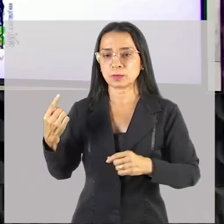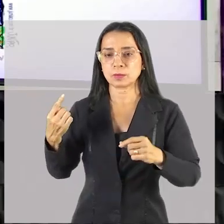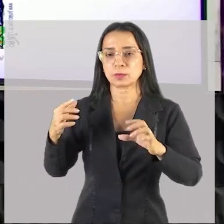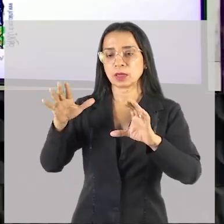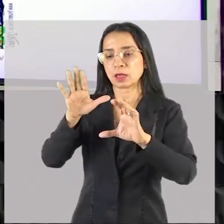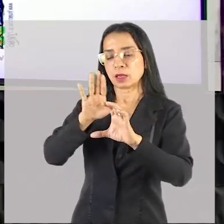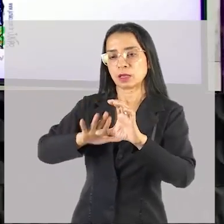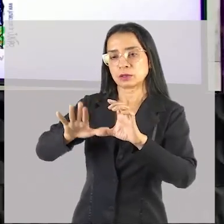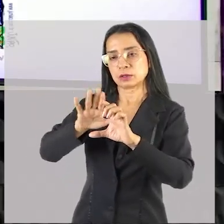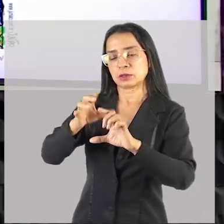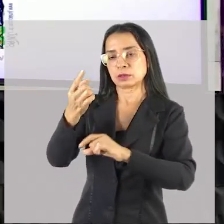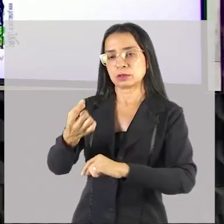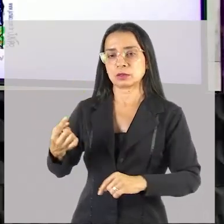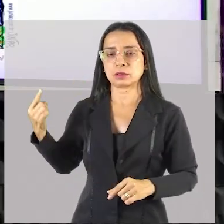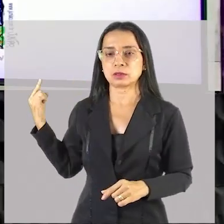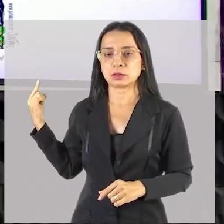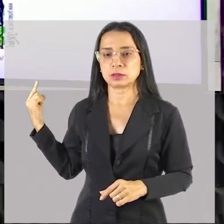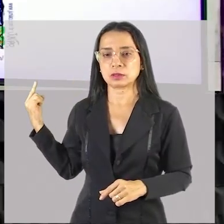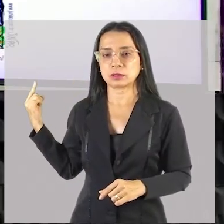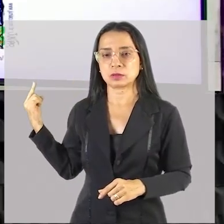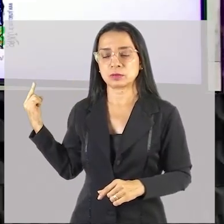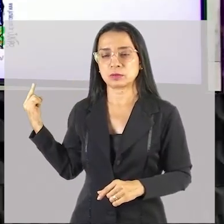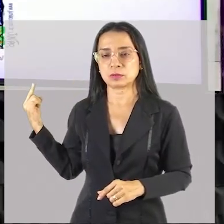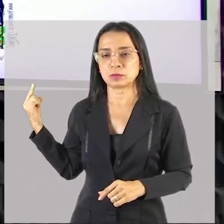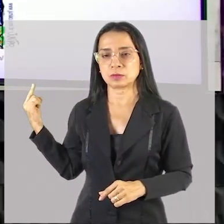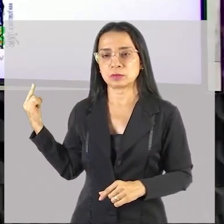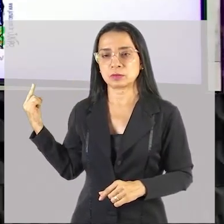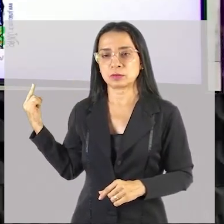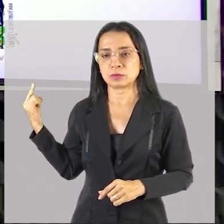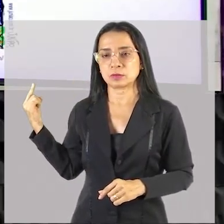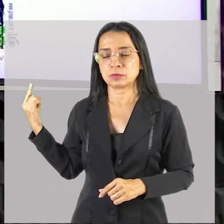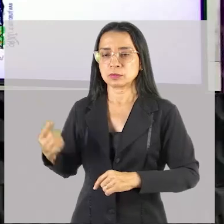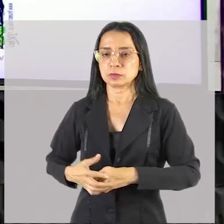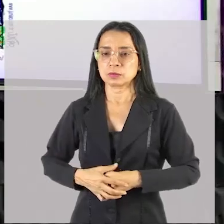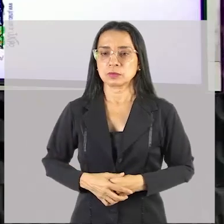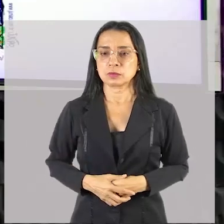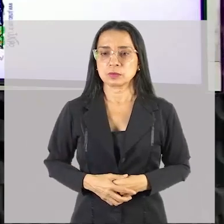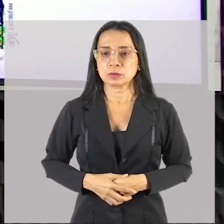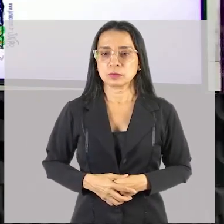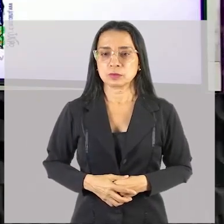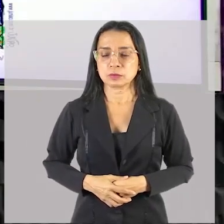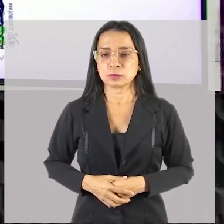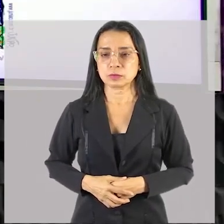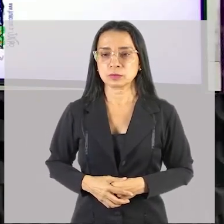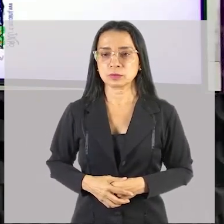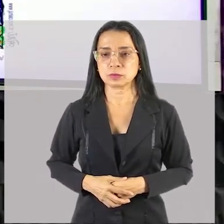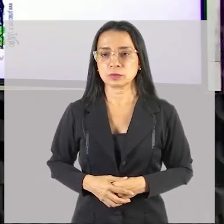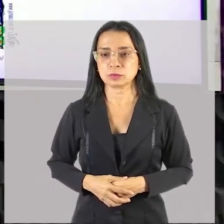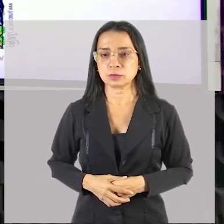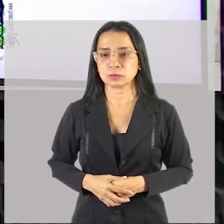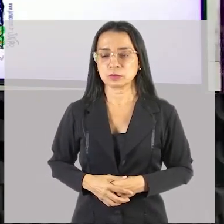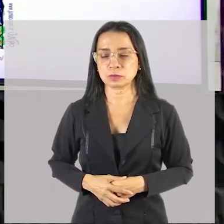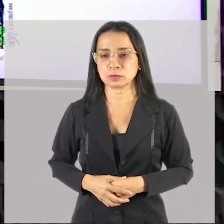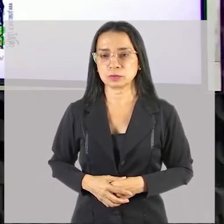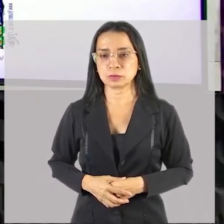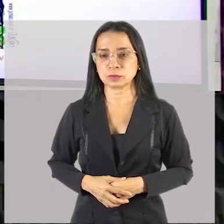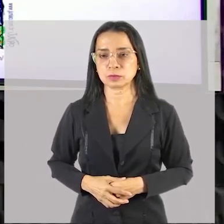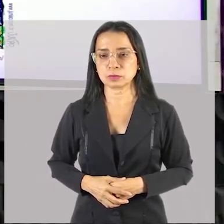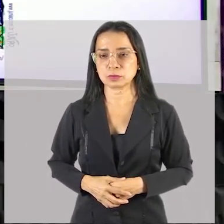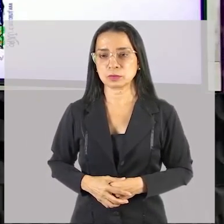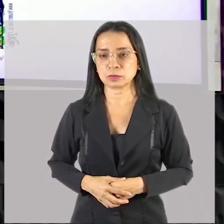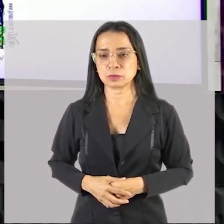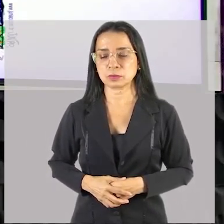na prova. Então, é importante que a gente tenha em mente esses principais conceitos, beleza? Vamos à próxima questão. A questão de